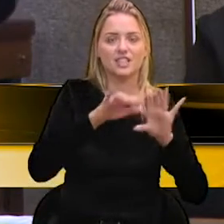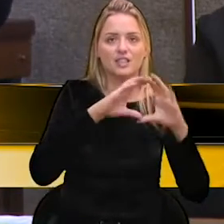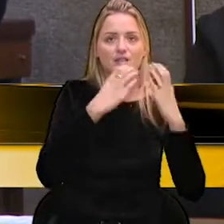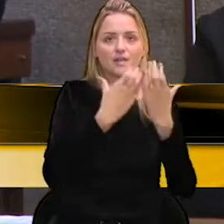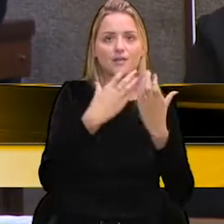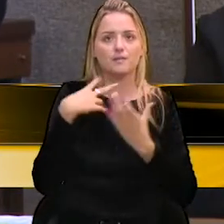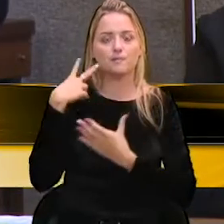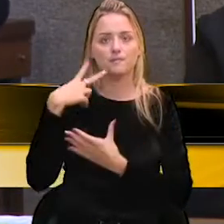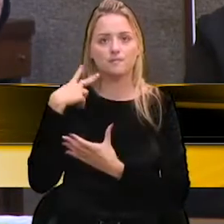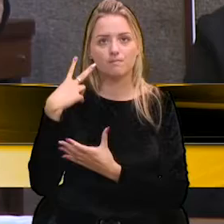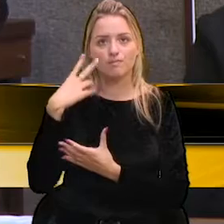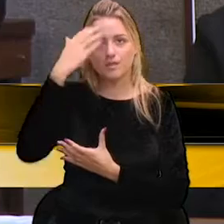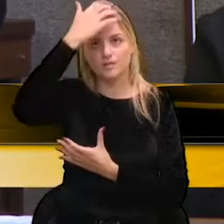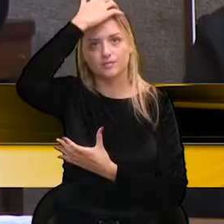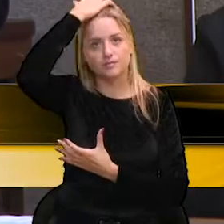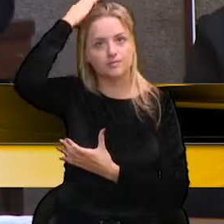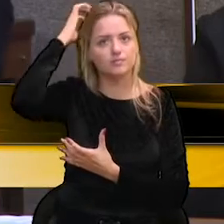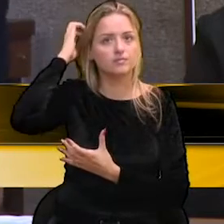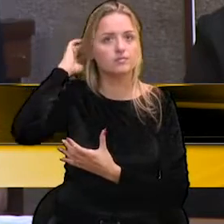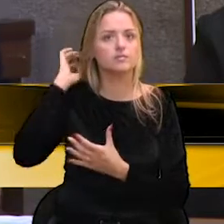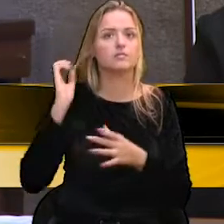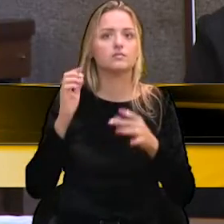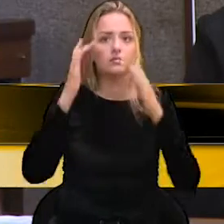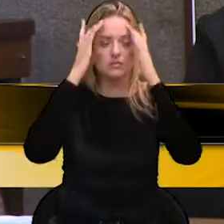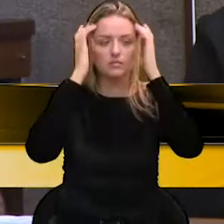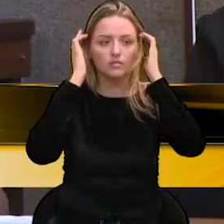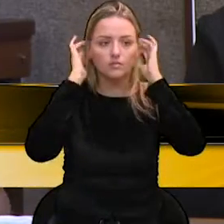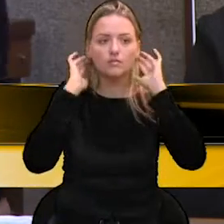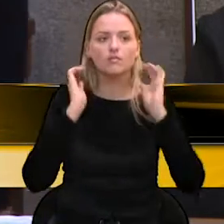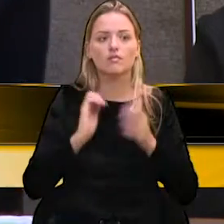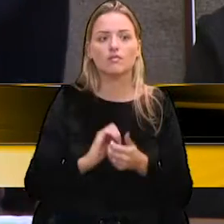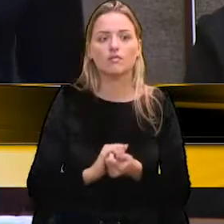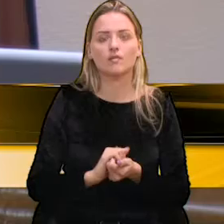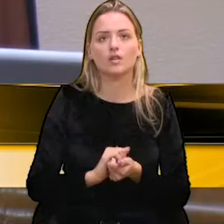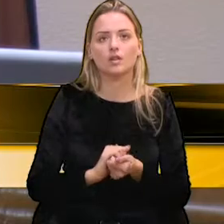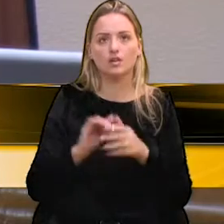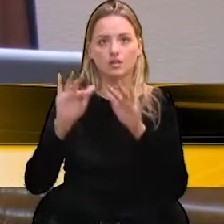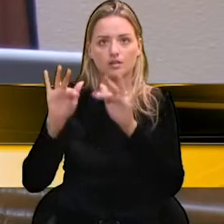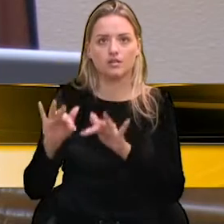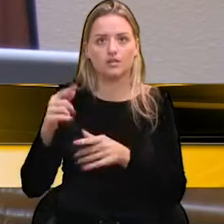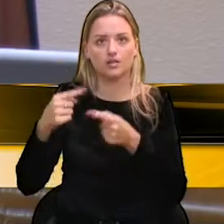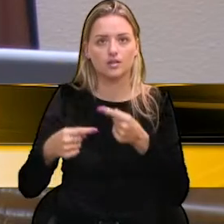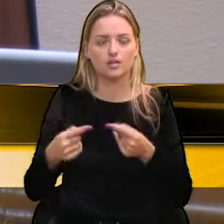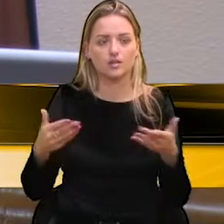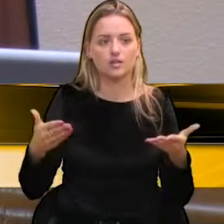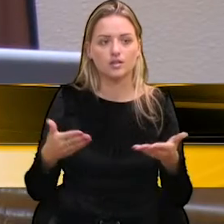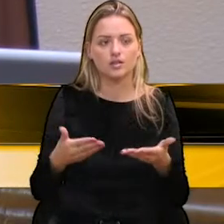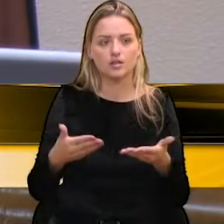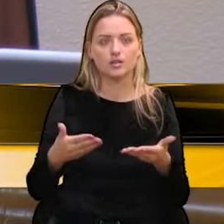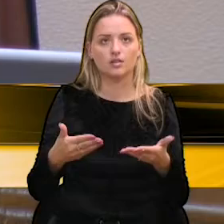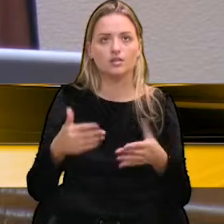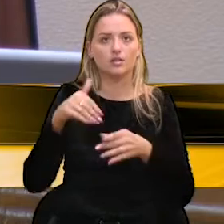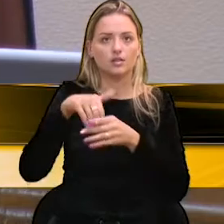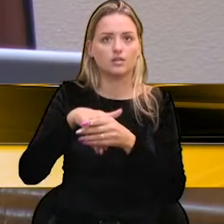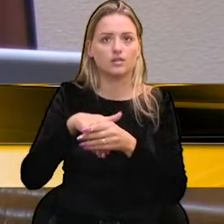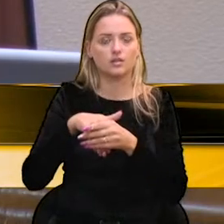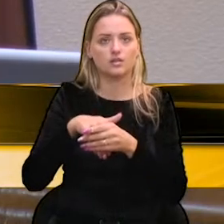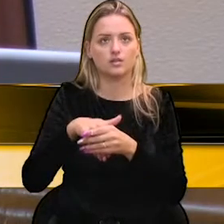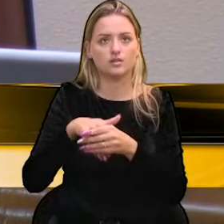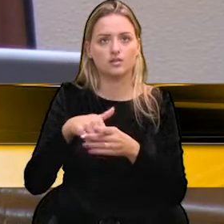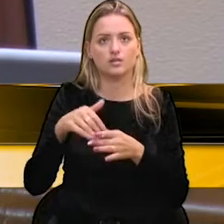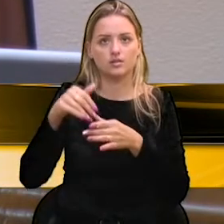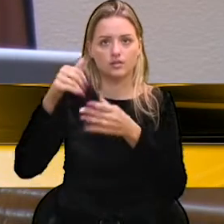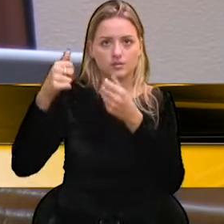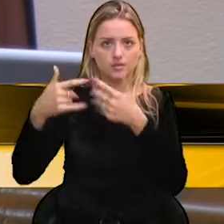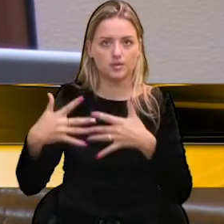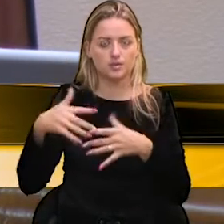Então, senhor presidente, era isso. Está encerrada a discussão. Em votação.